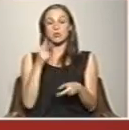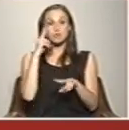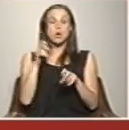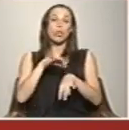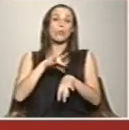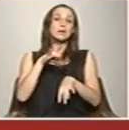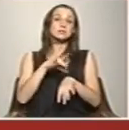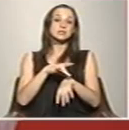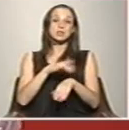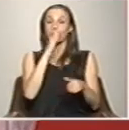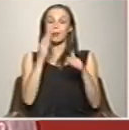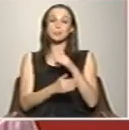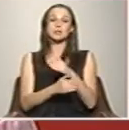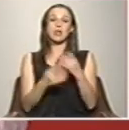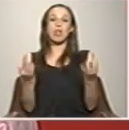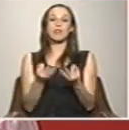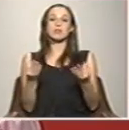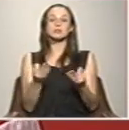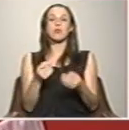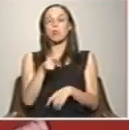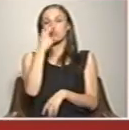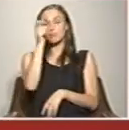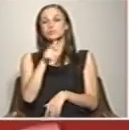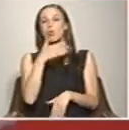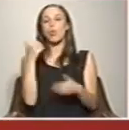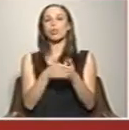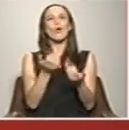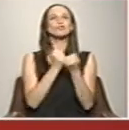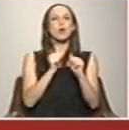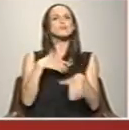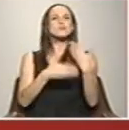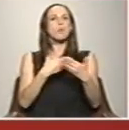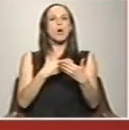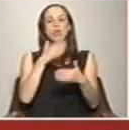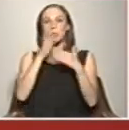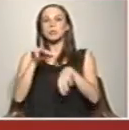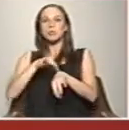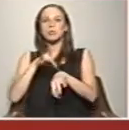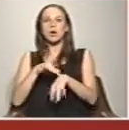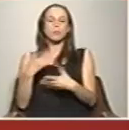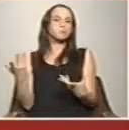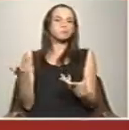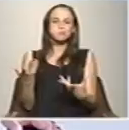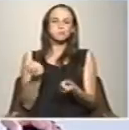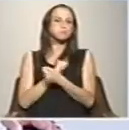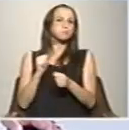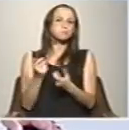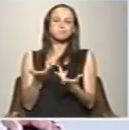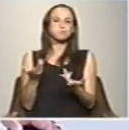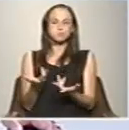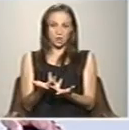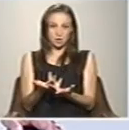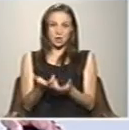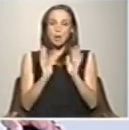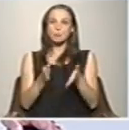doenças que de um momento para o outro deixam um idoso autónomo, deixam o incapacitado. É preciso encontrar respostas, e, não é? E, portanto, é necessário encontrar